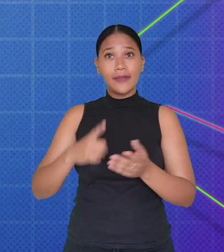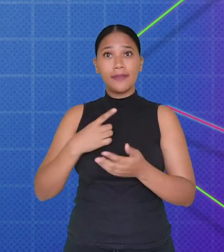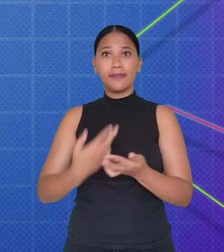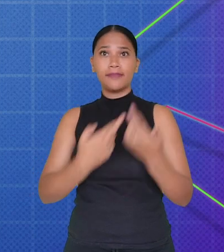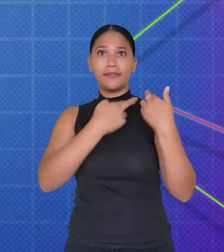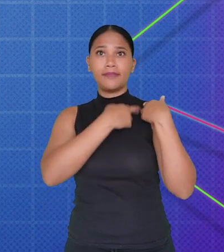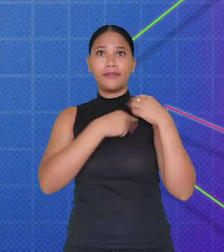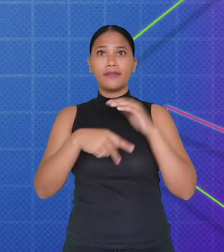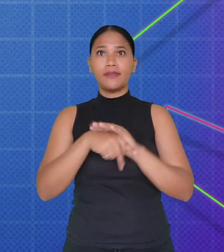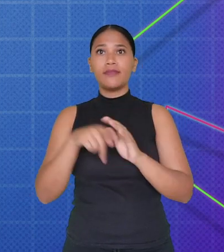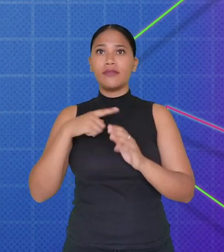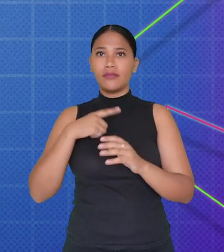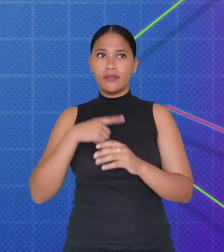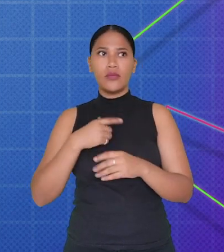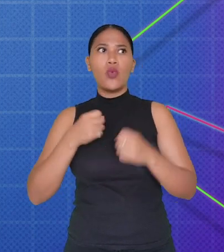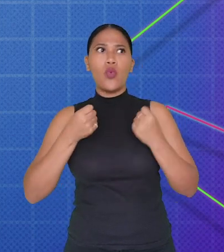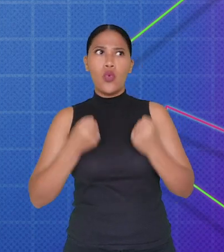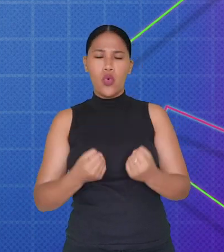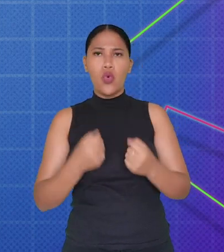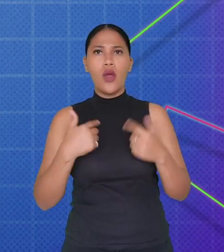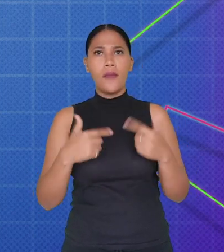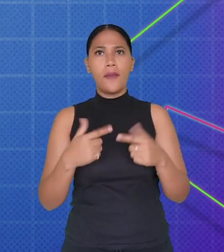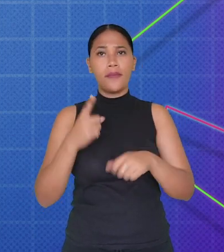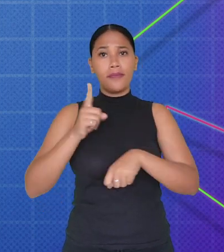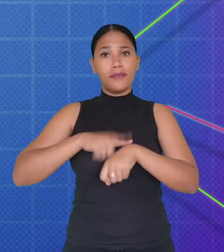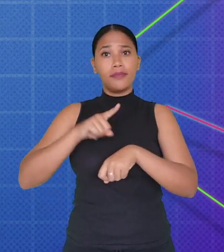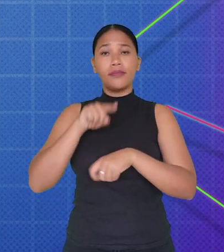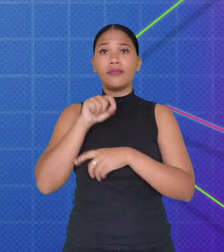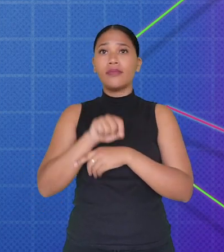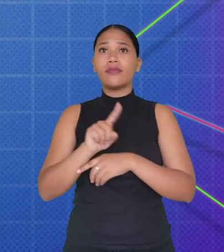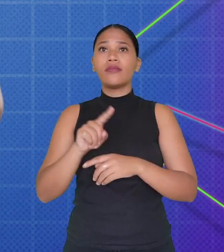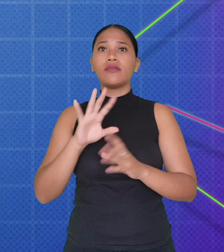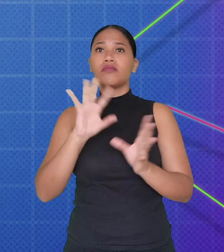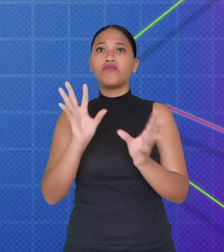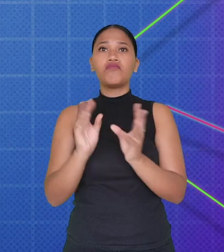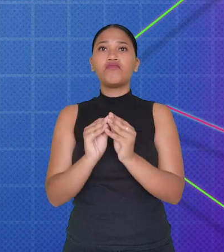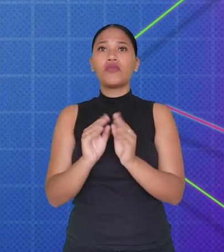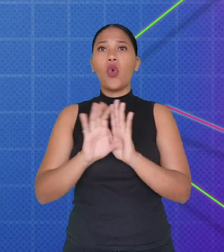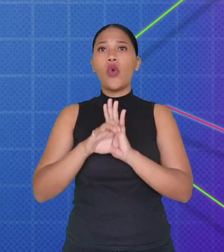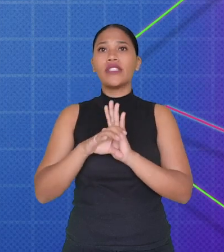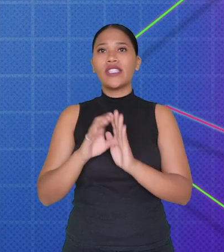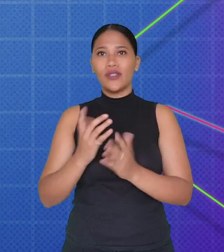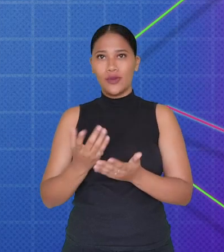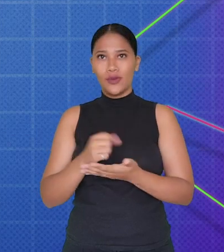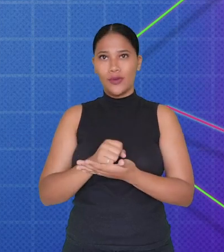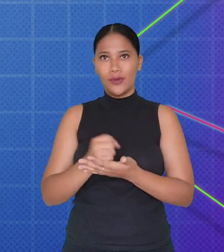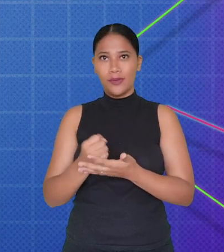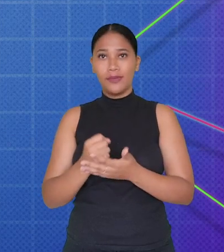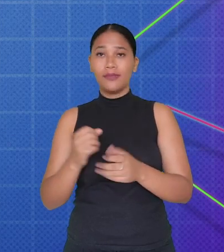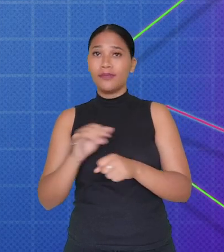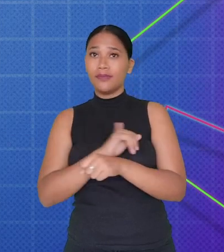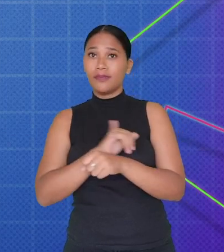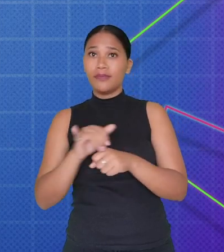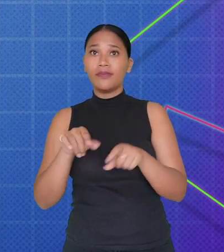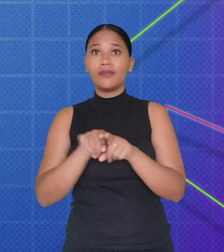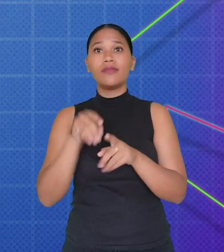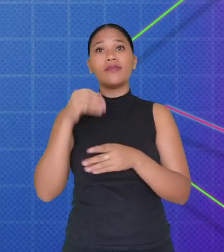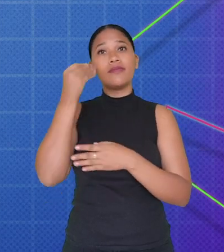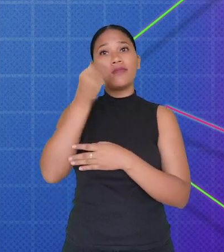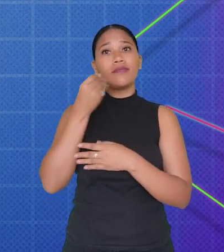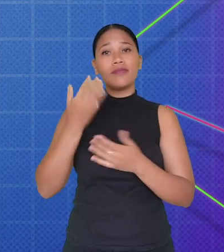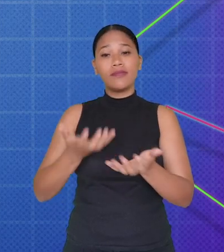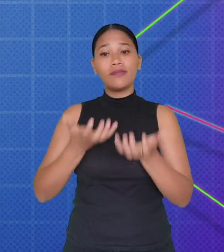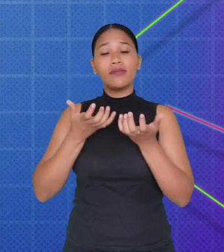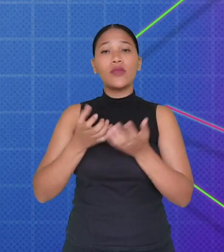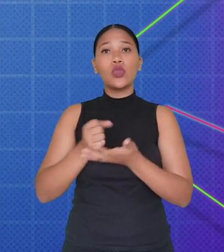designers são responsáveis por uma grande parte do trabalho Pois é nesse momento que eles definem o conceito do jogo suas mecânicas e